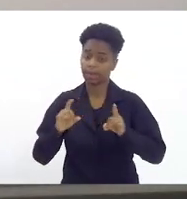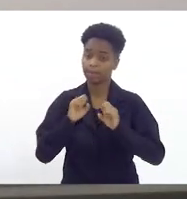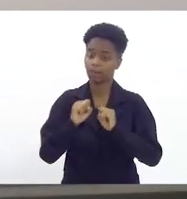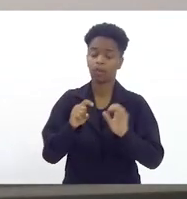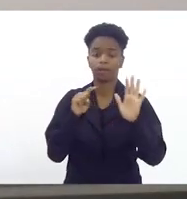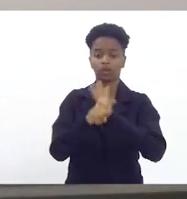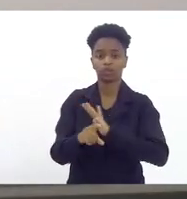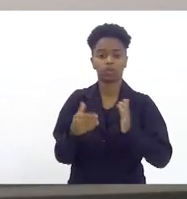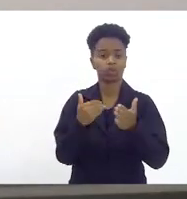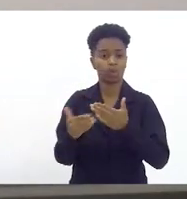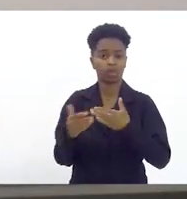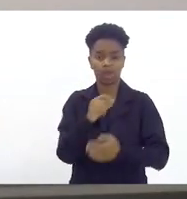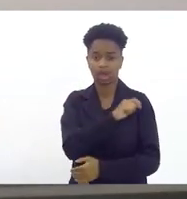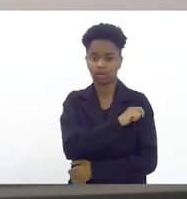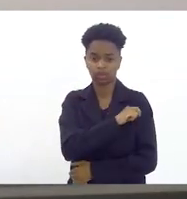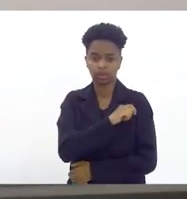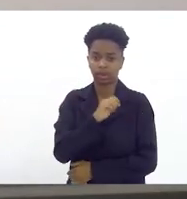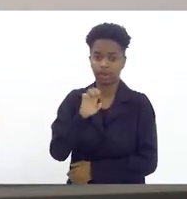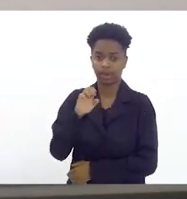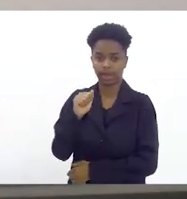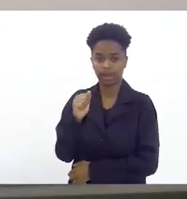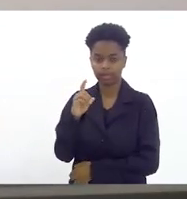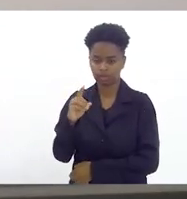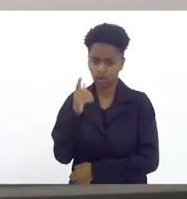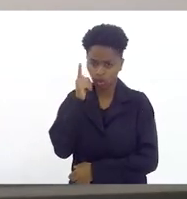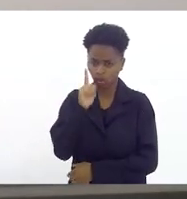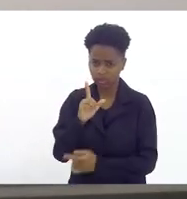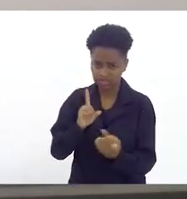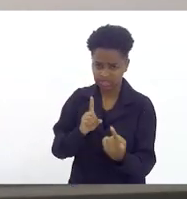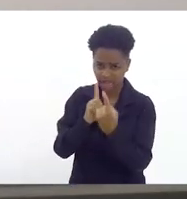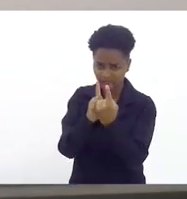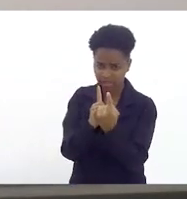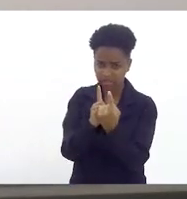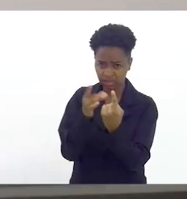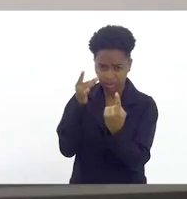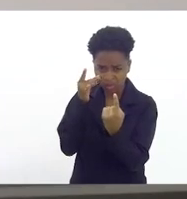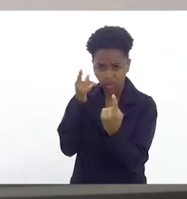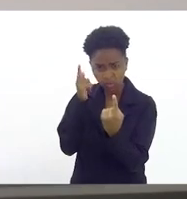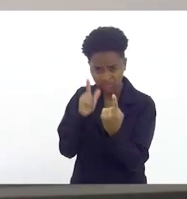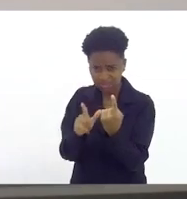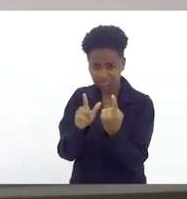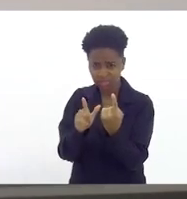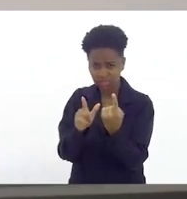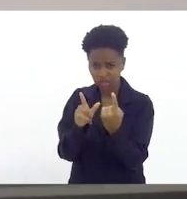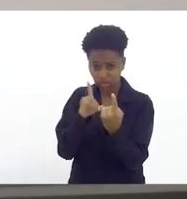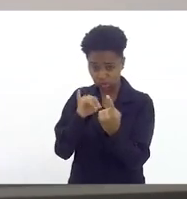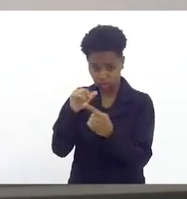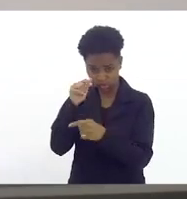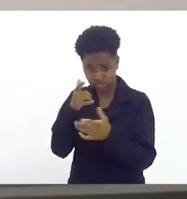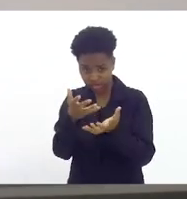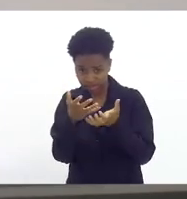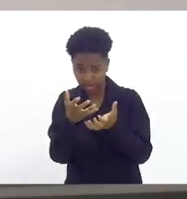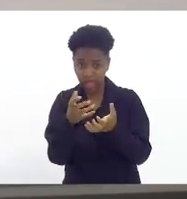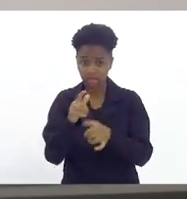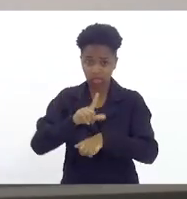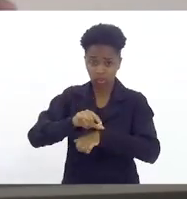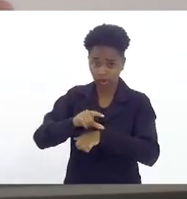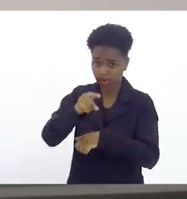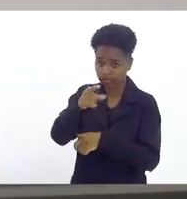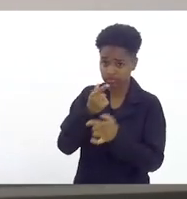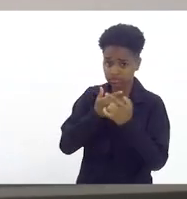de EAD você consegue ser atendido de forma presencial no dia que você quer na hora que você